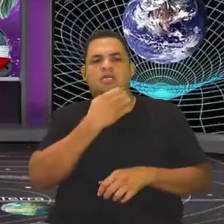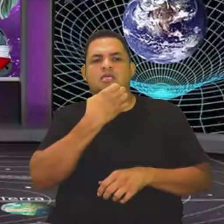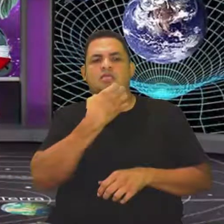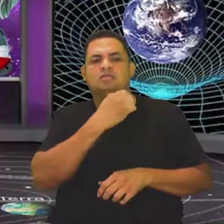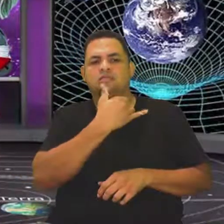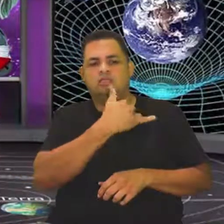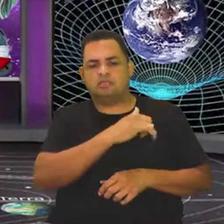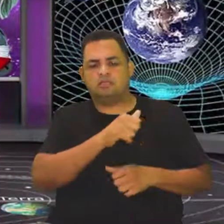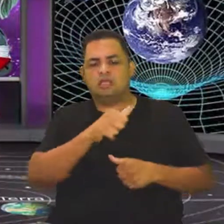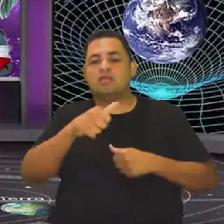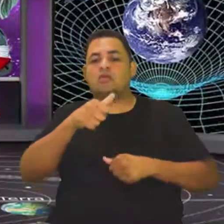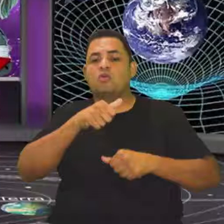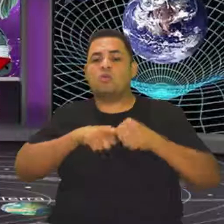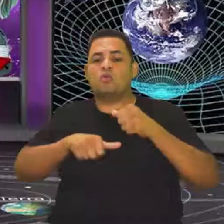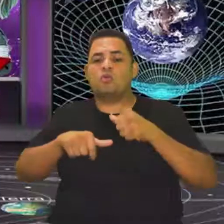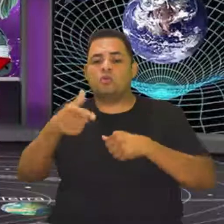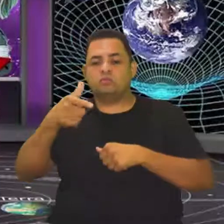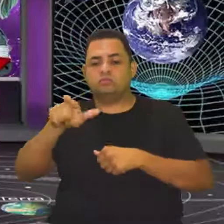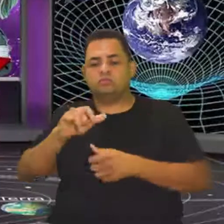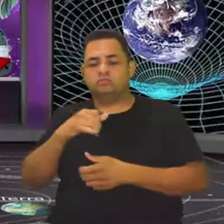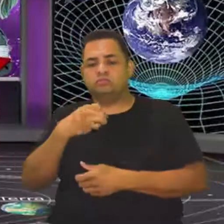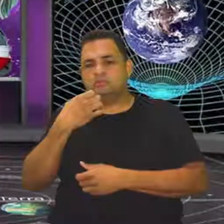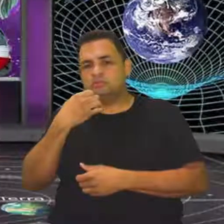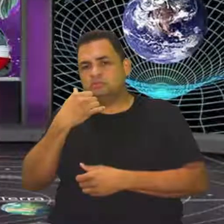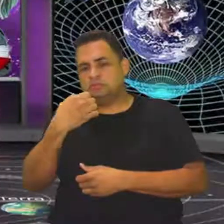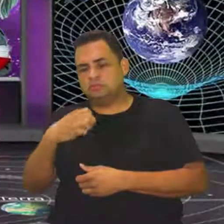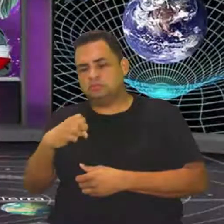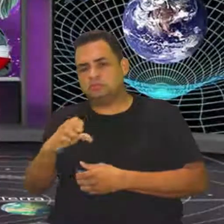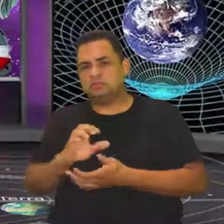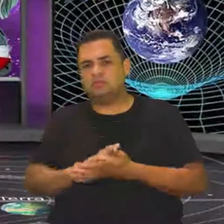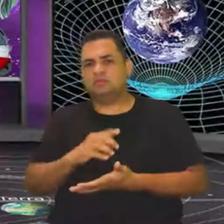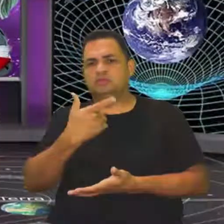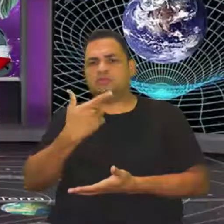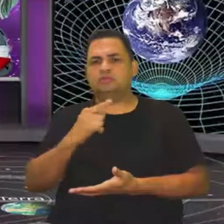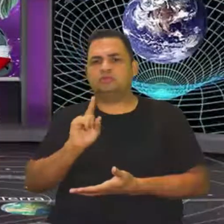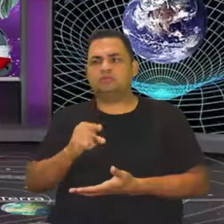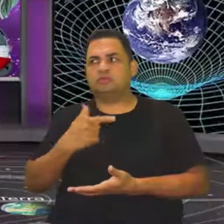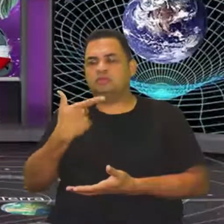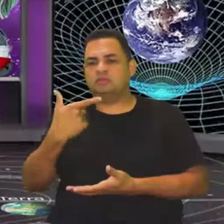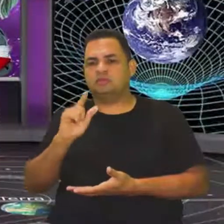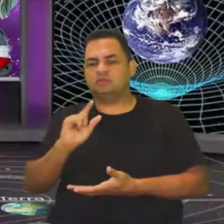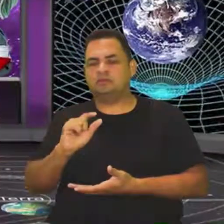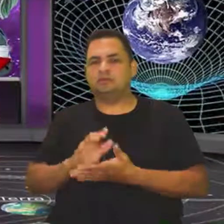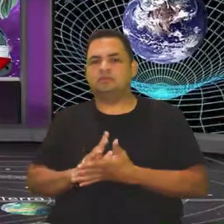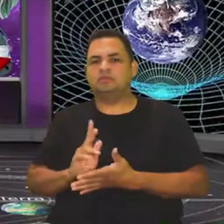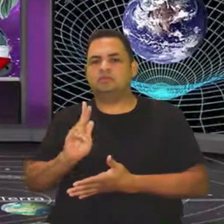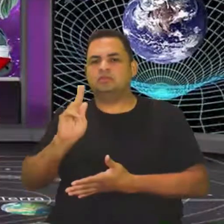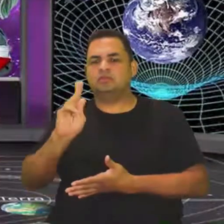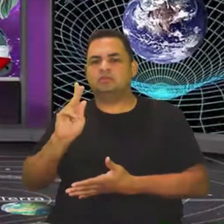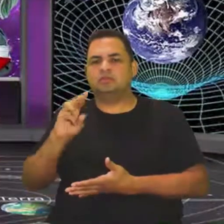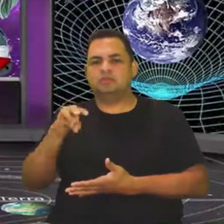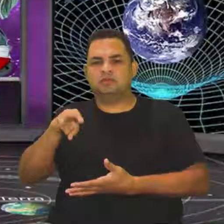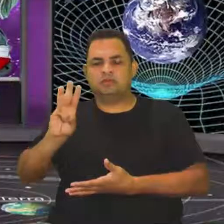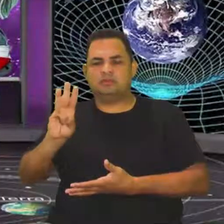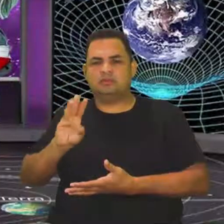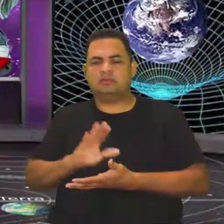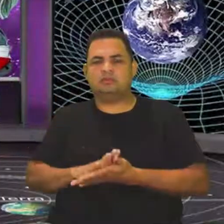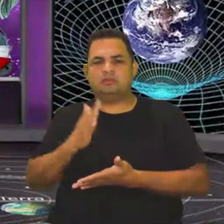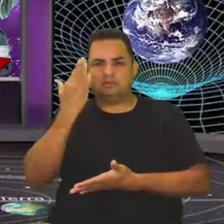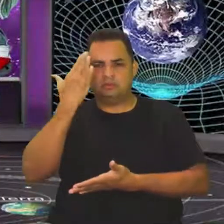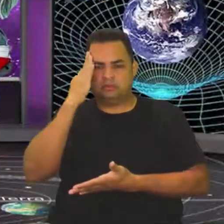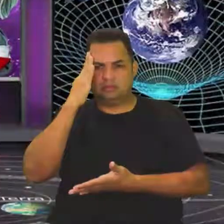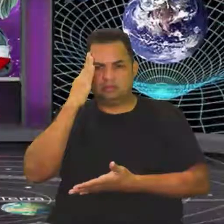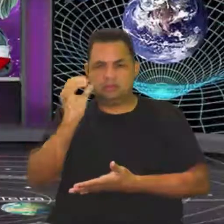em outro tipo de energia, é quanto? 2,2 quilowatts. Entendido isso?